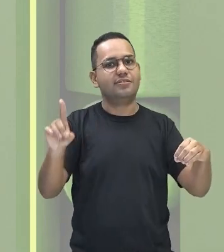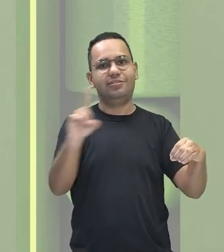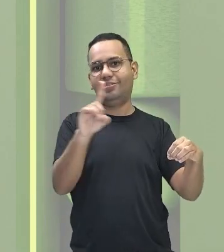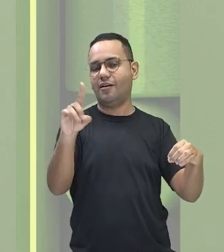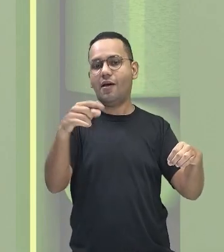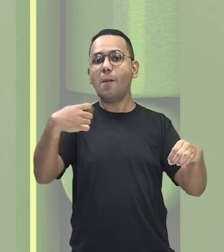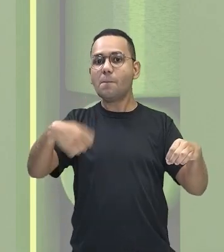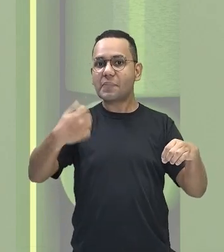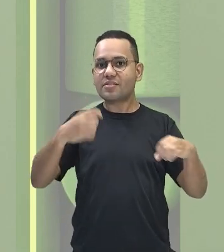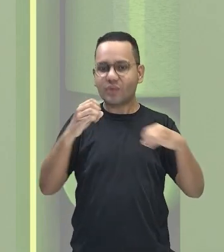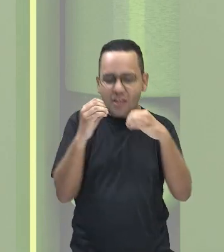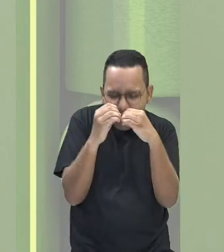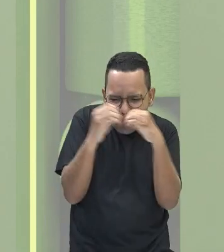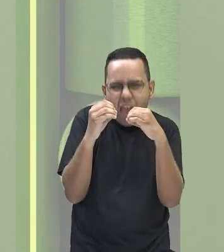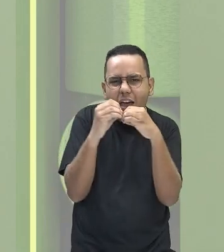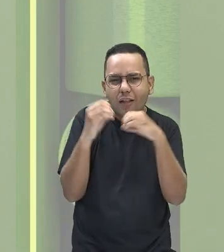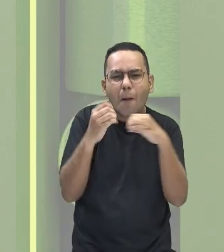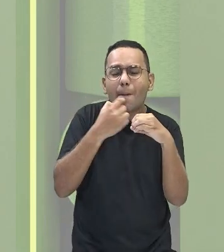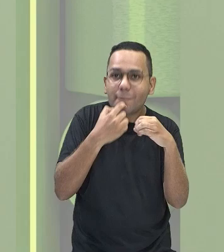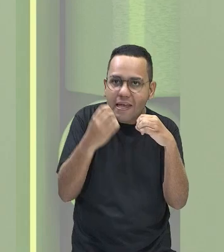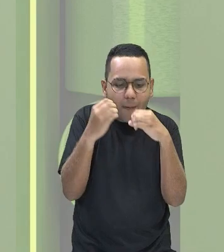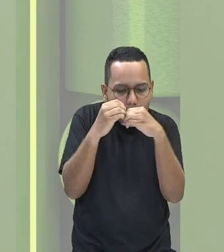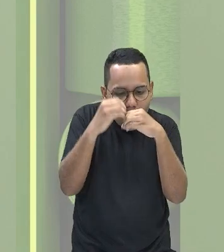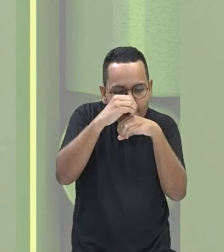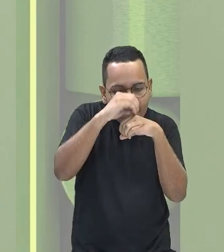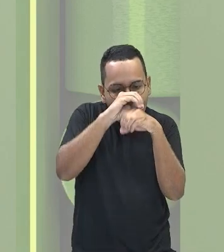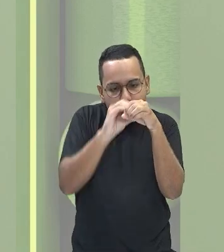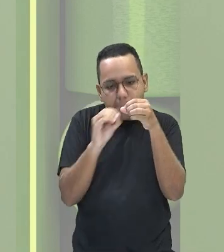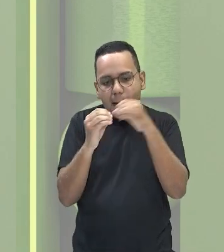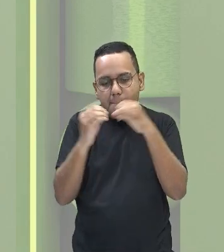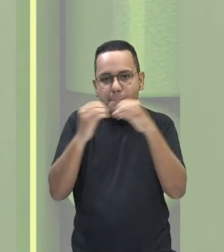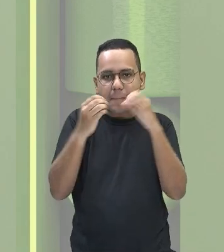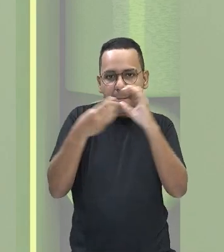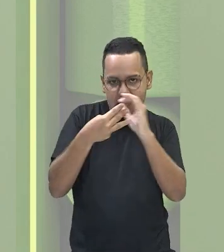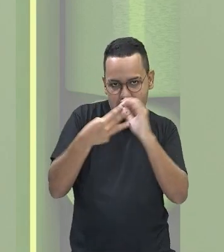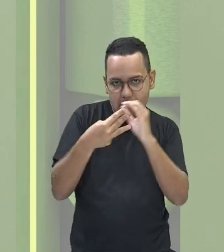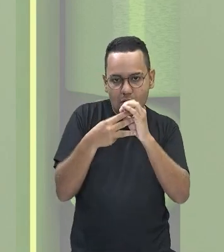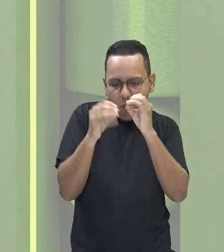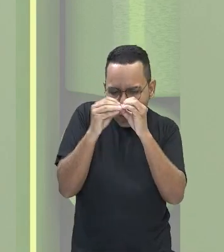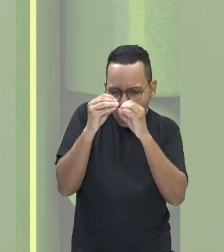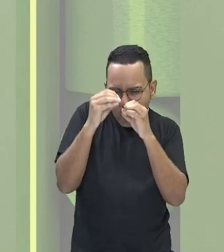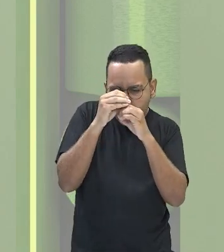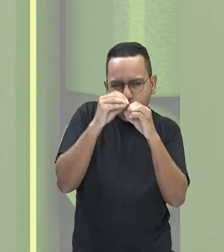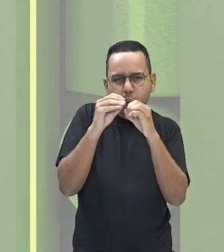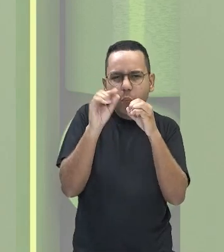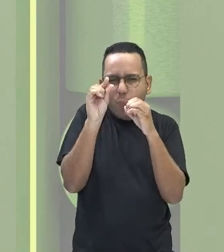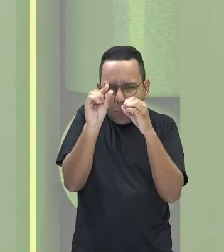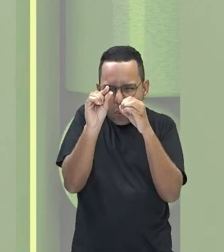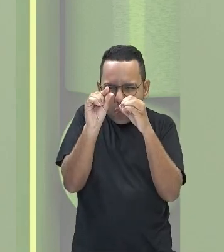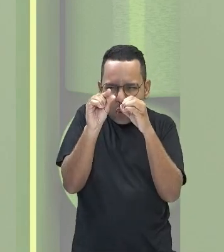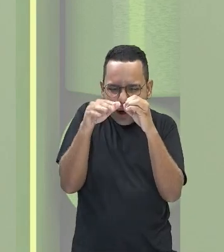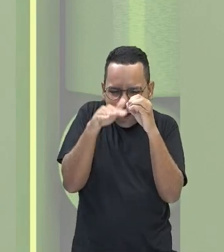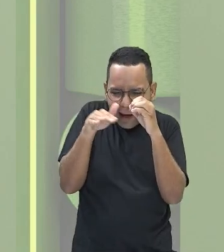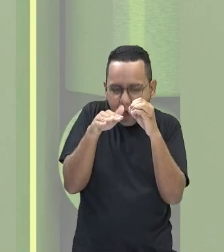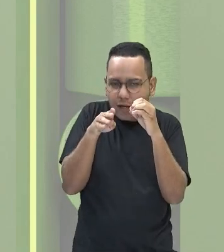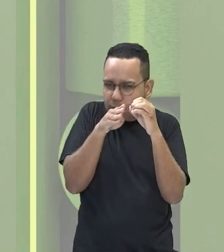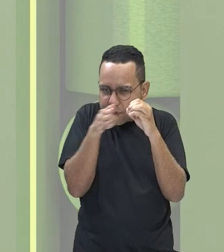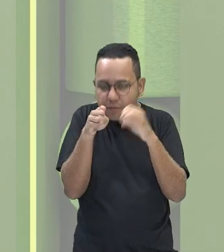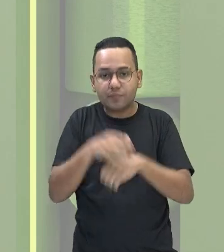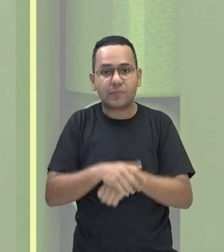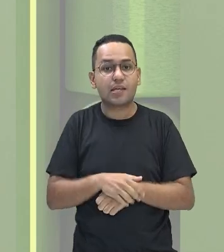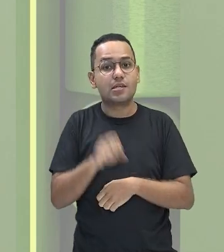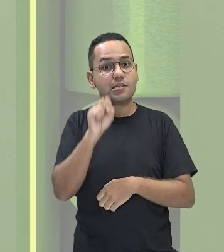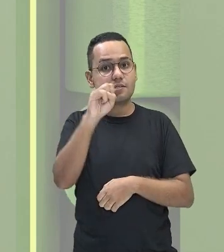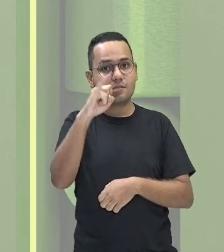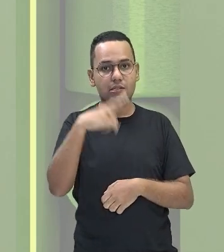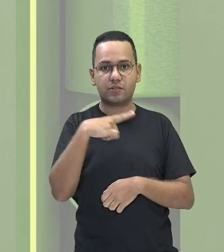estão muito próximas umas às outras, com pouquíssimo espaço. Por quê? Se tivesse muito espaço entre